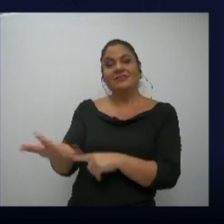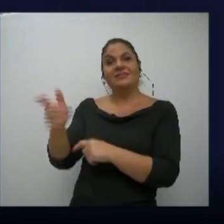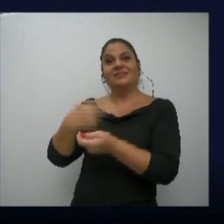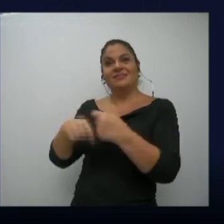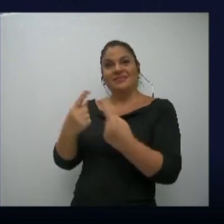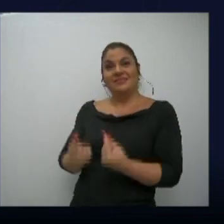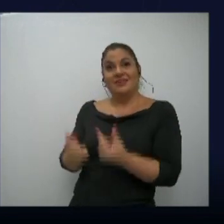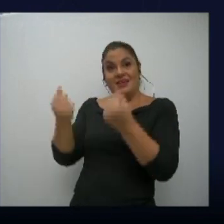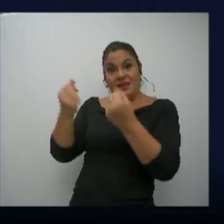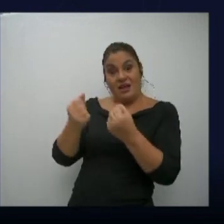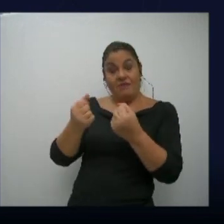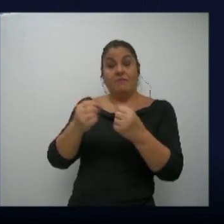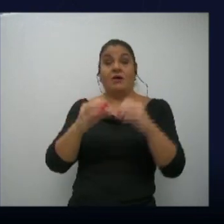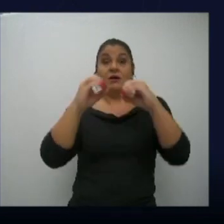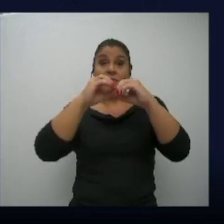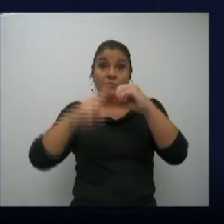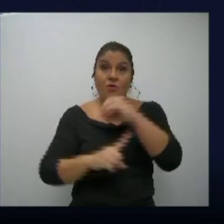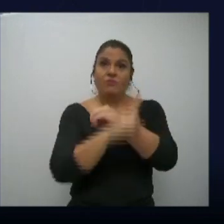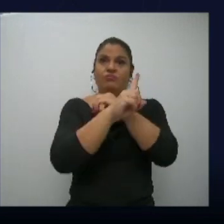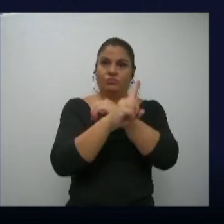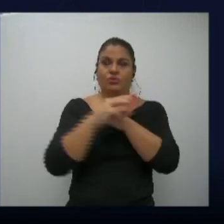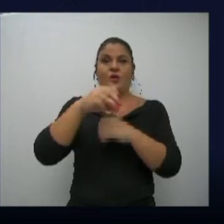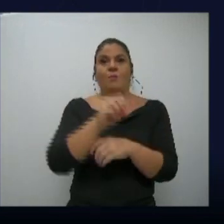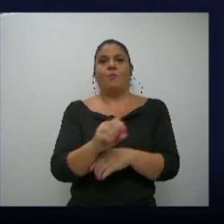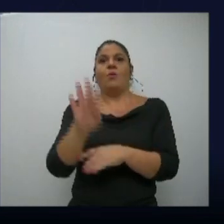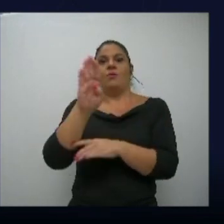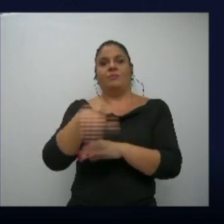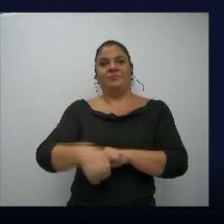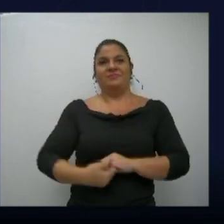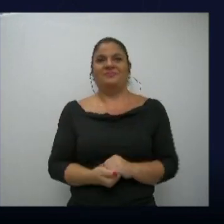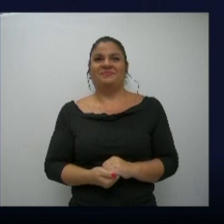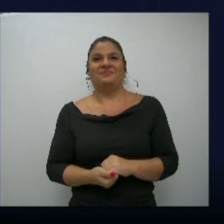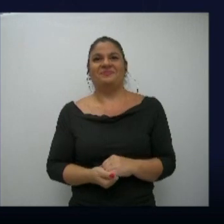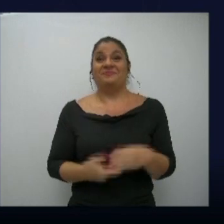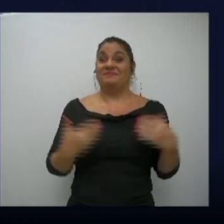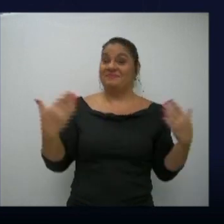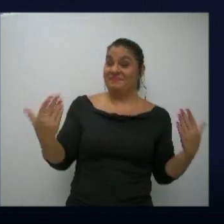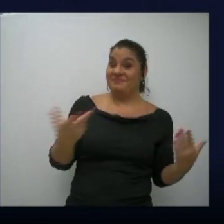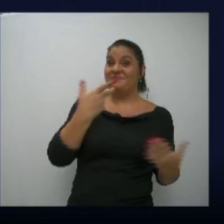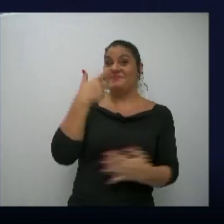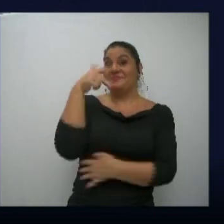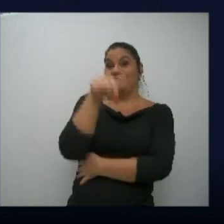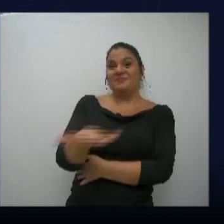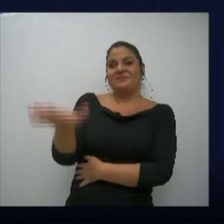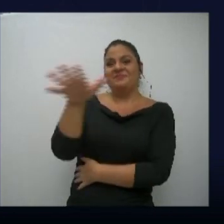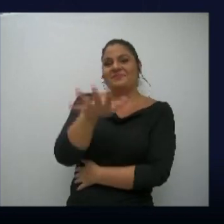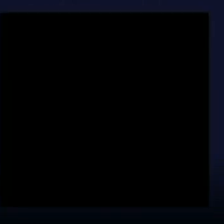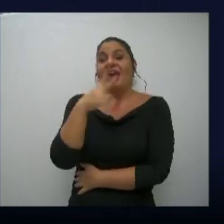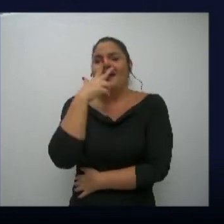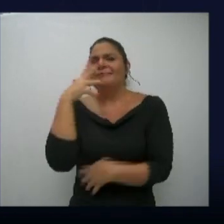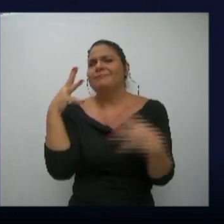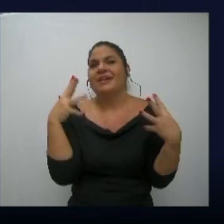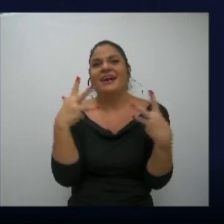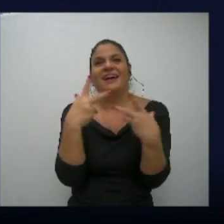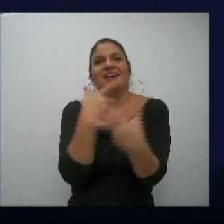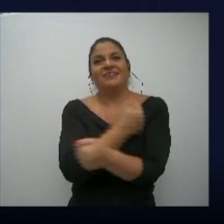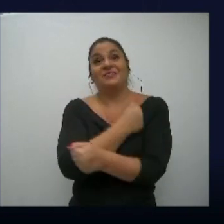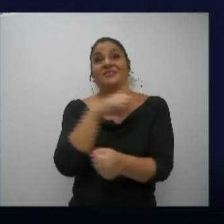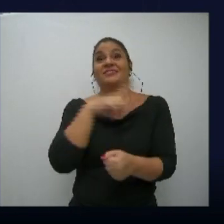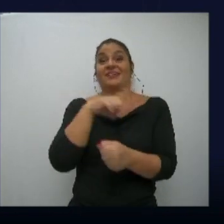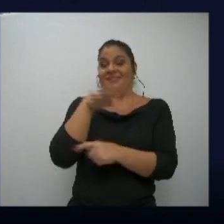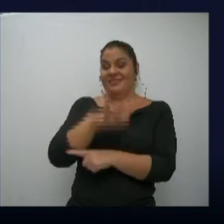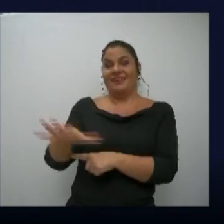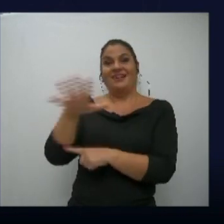para o iFood para moto falando genericamente eu acho maravilhoso ele tem o